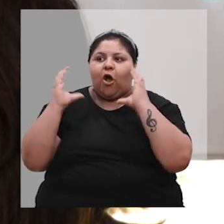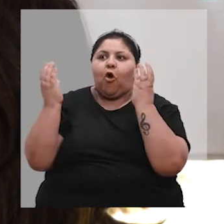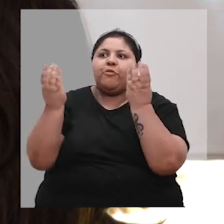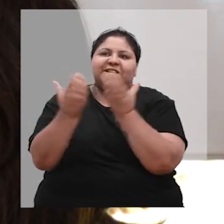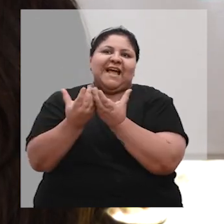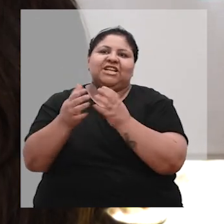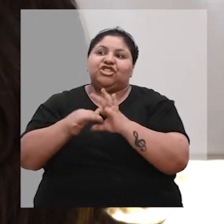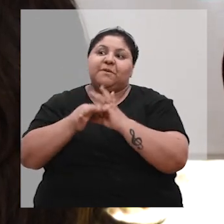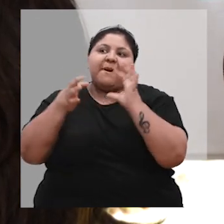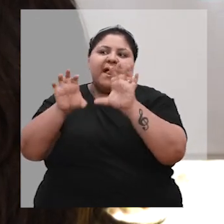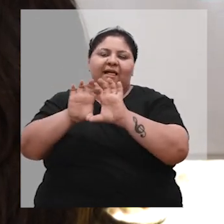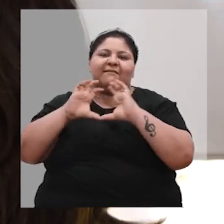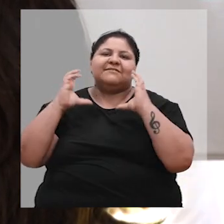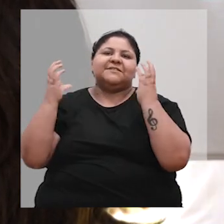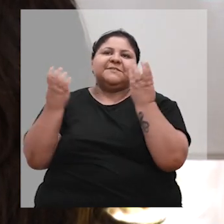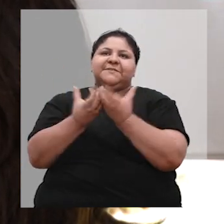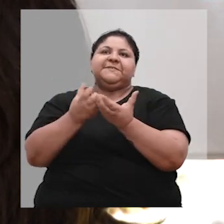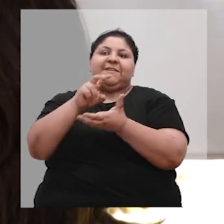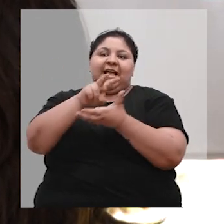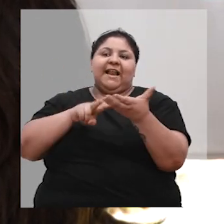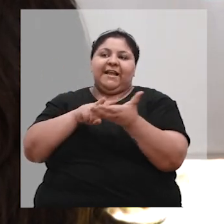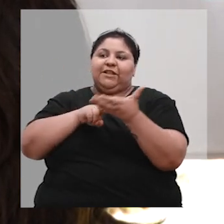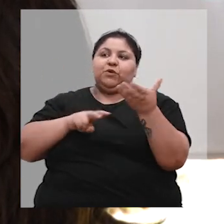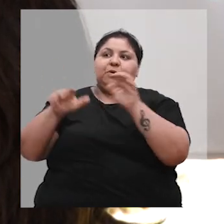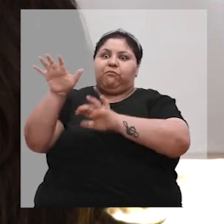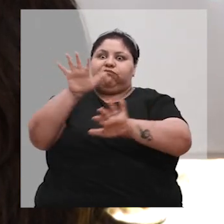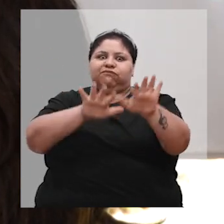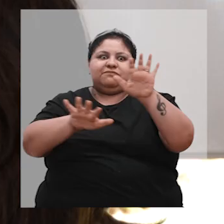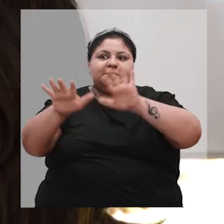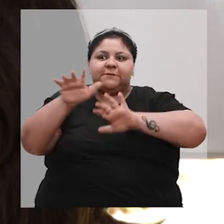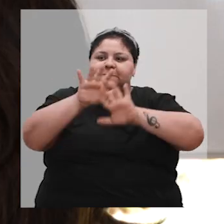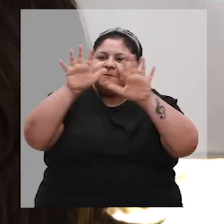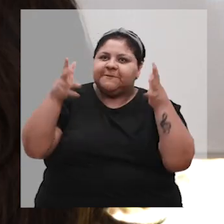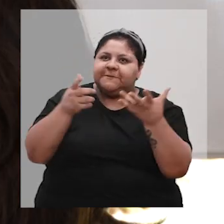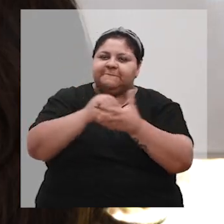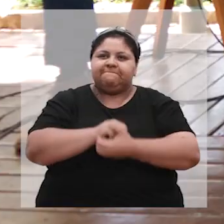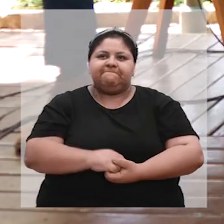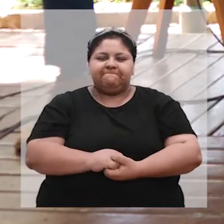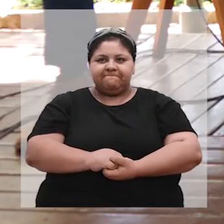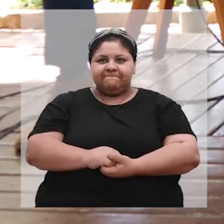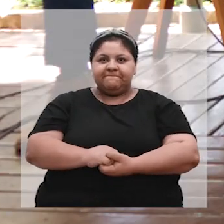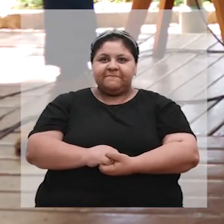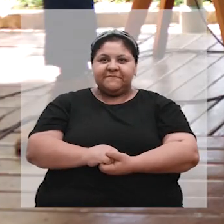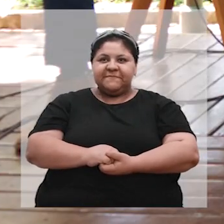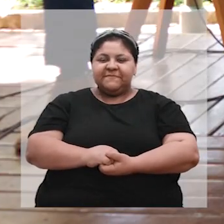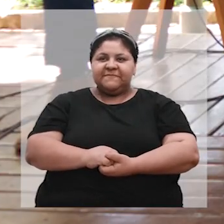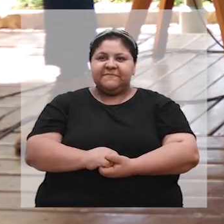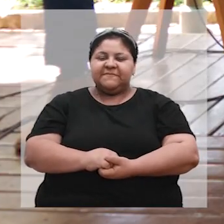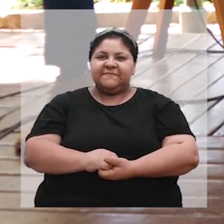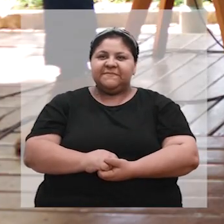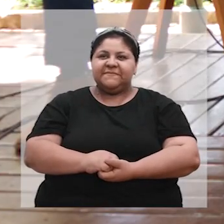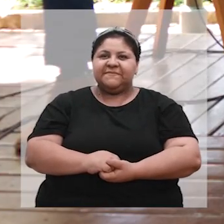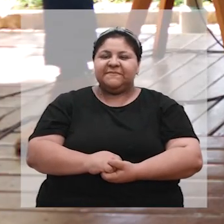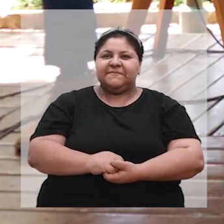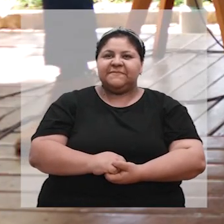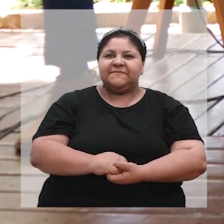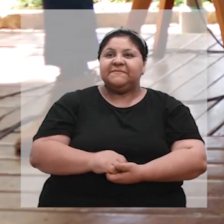né, expandir aquele universo de leitores. Maia Fawkes, conte pra gente, foi